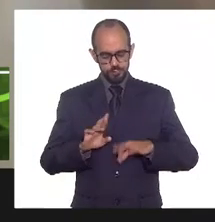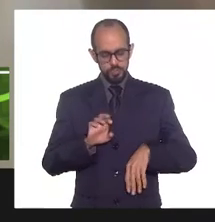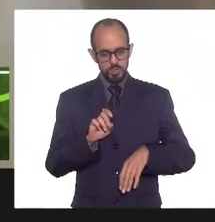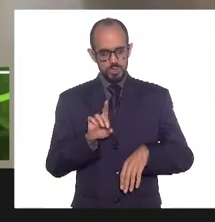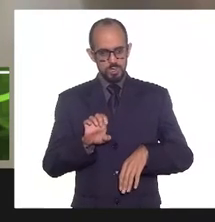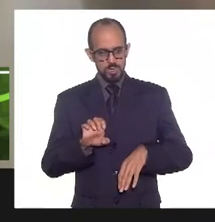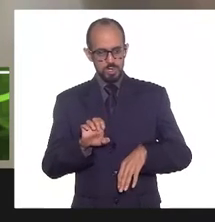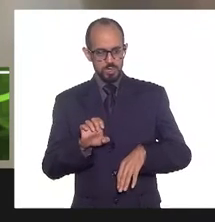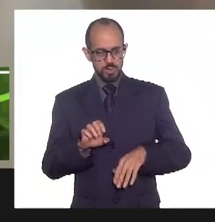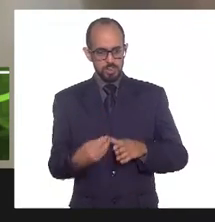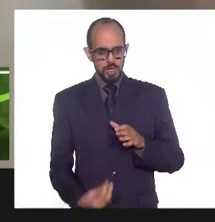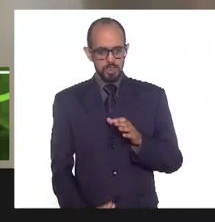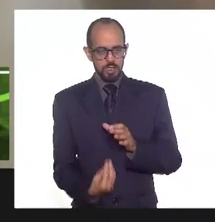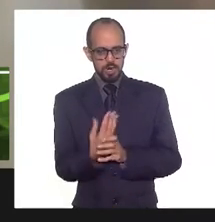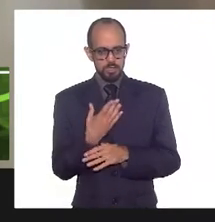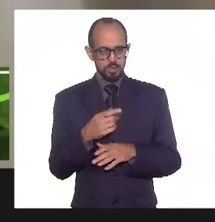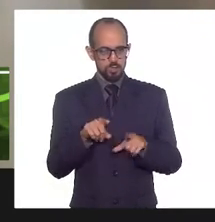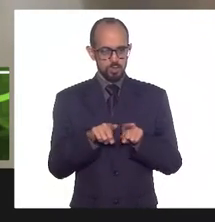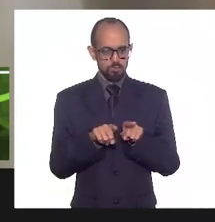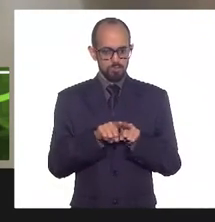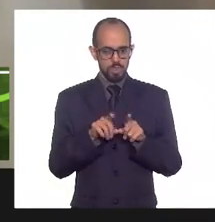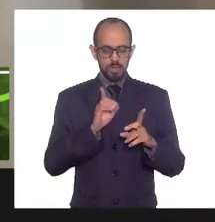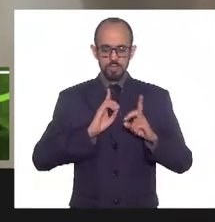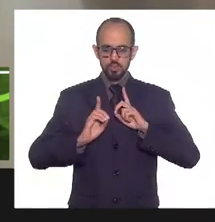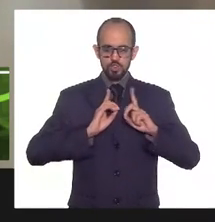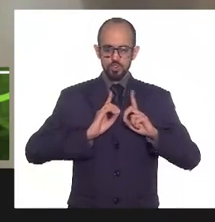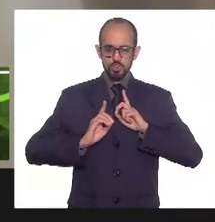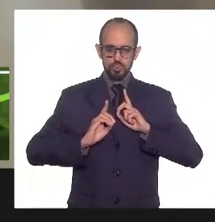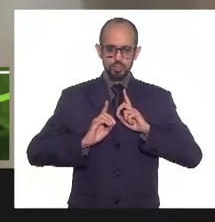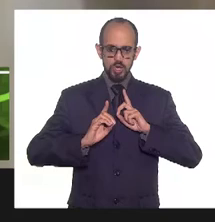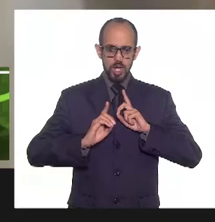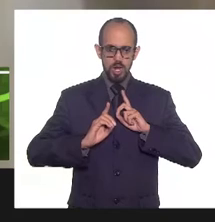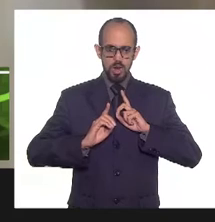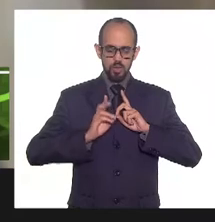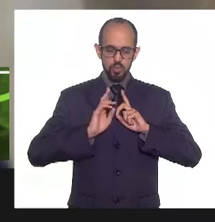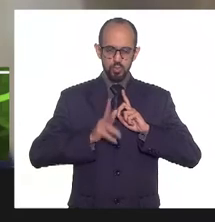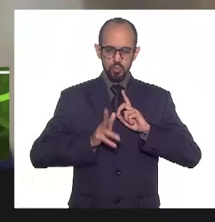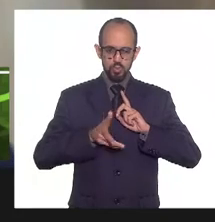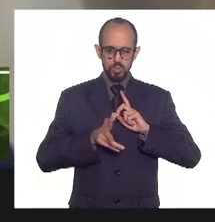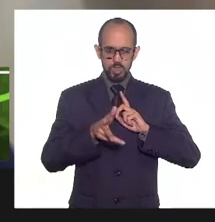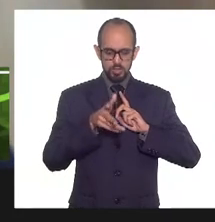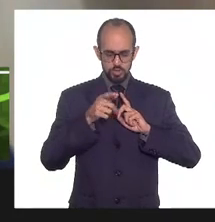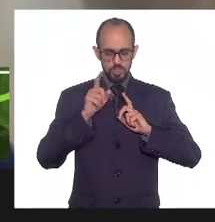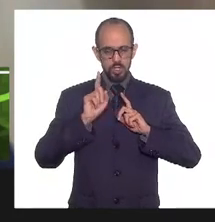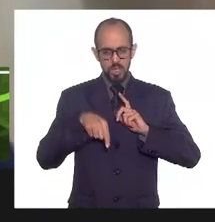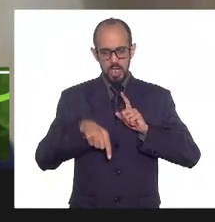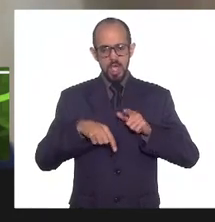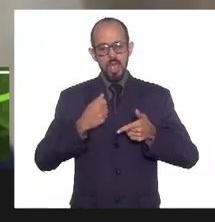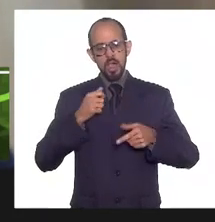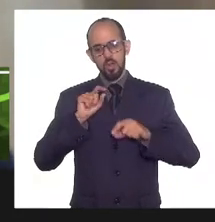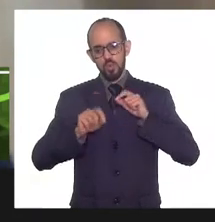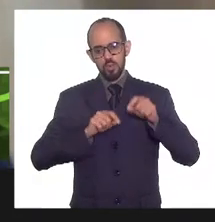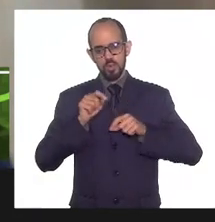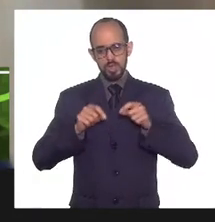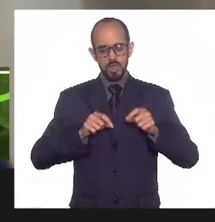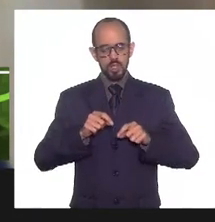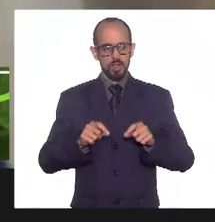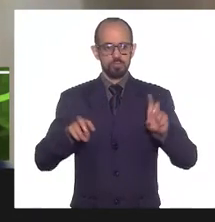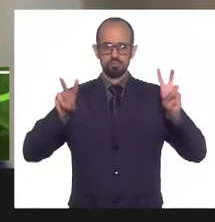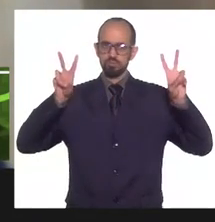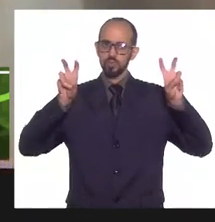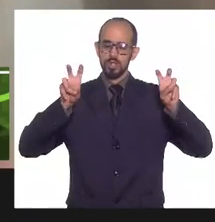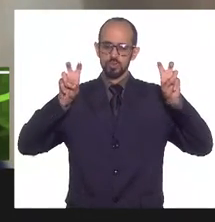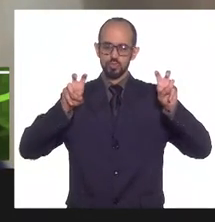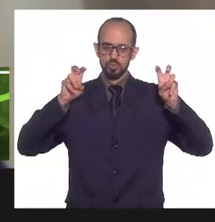e a criação desse diálogo permanente essa é uma questão que eu queria colocar como